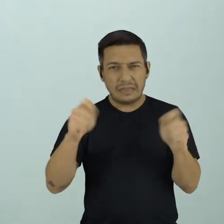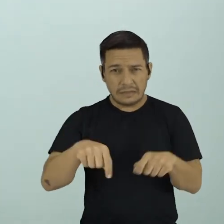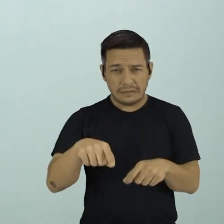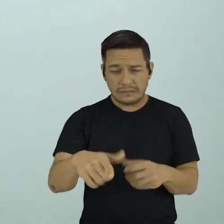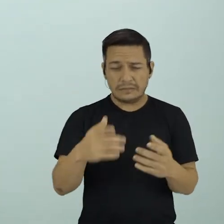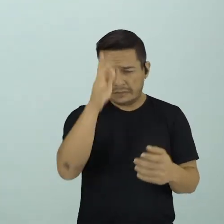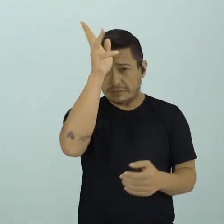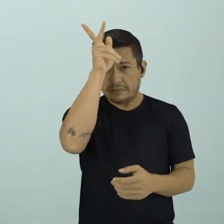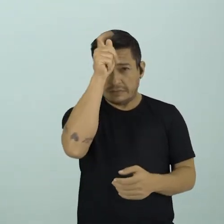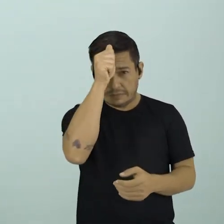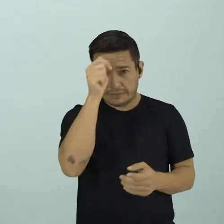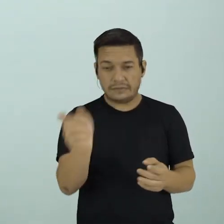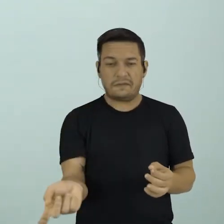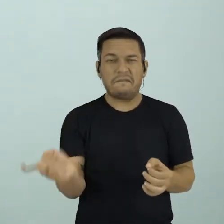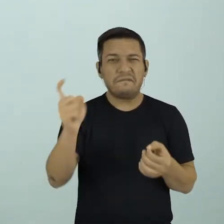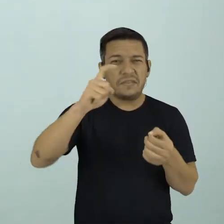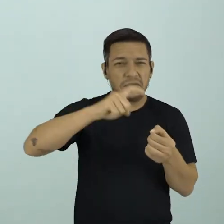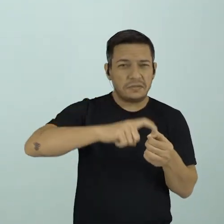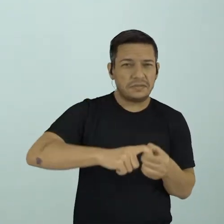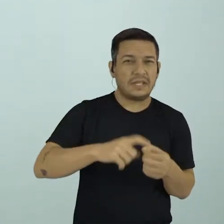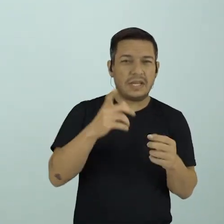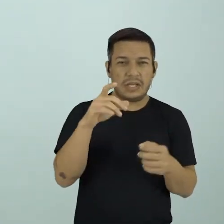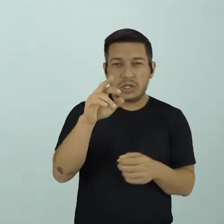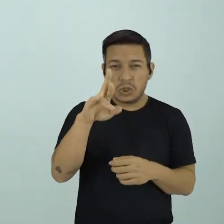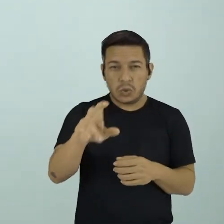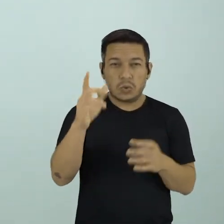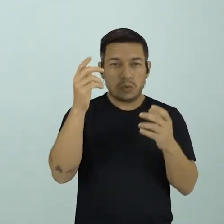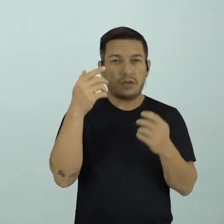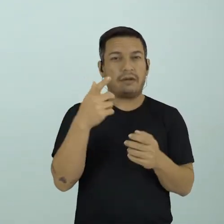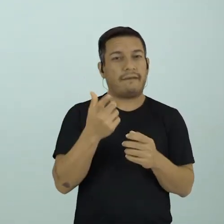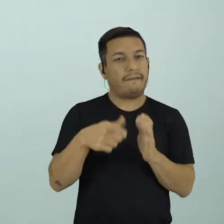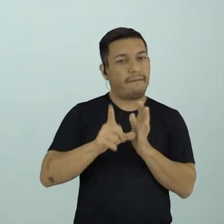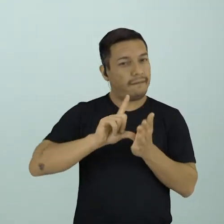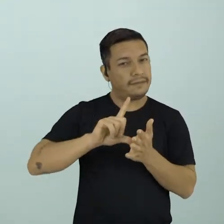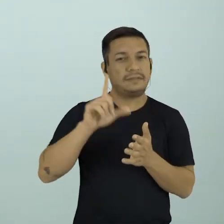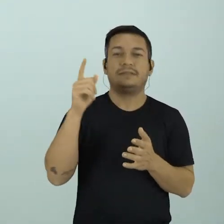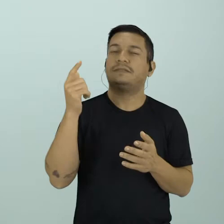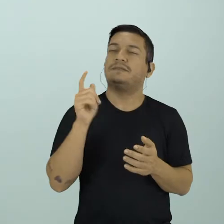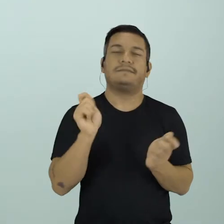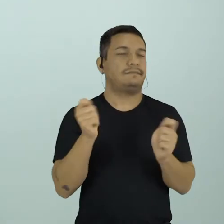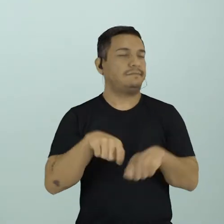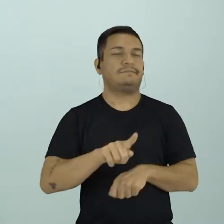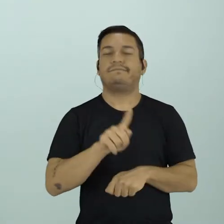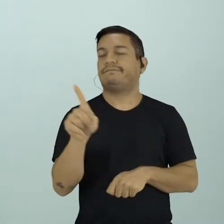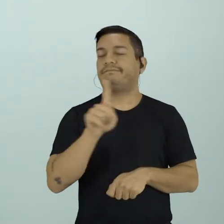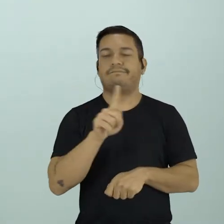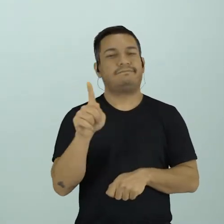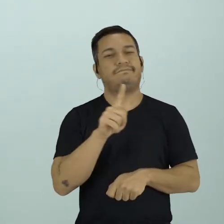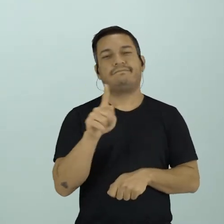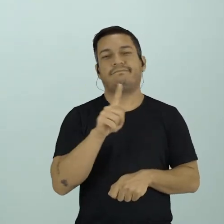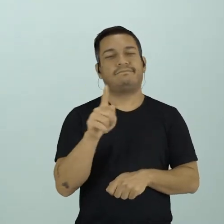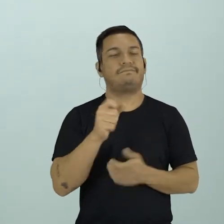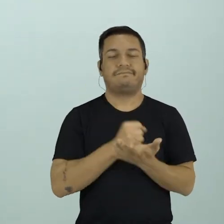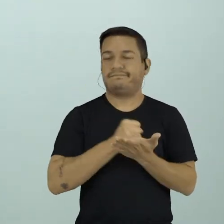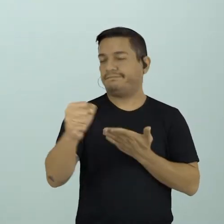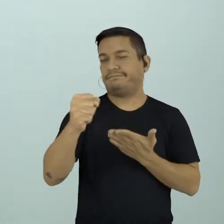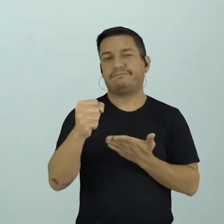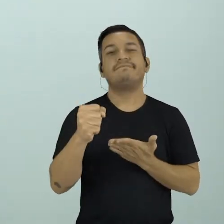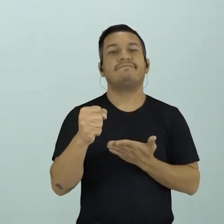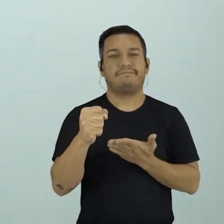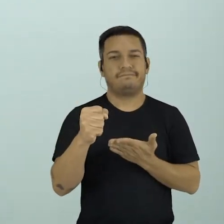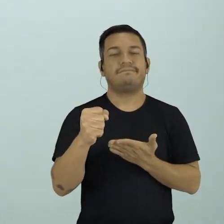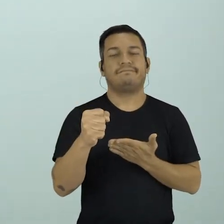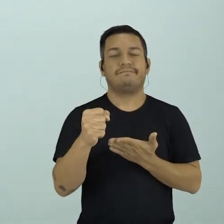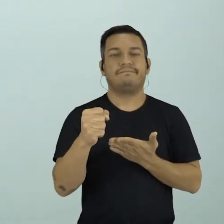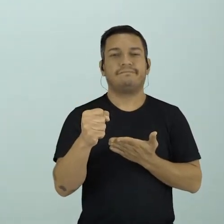possibilidade desse frango ele estar voltando à sua fase inicial? Tem como voltar a ser cru? Não é possível, não é